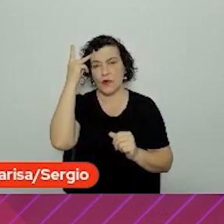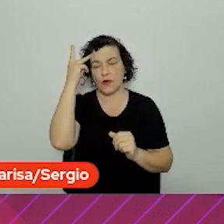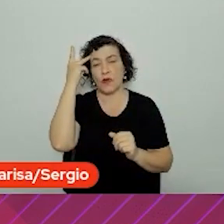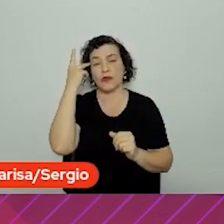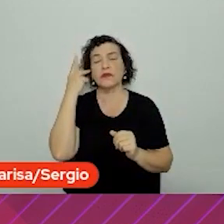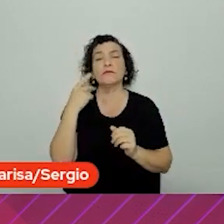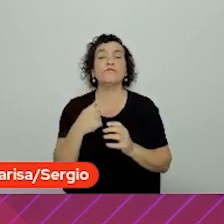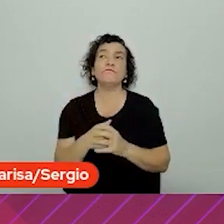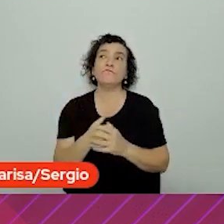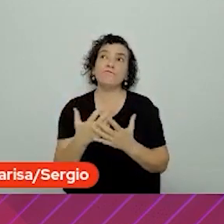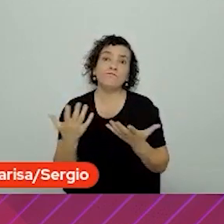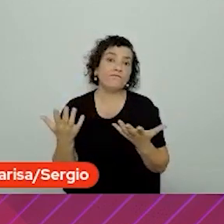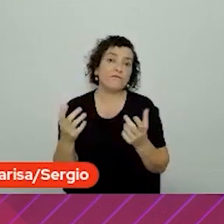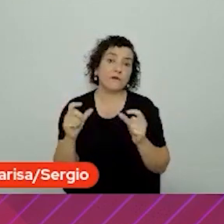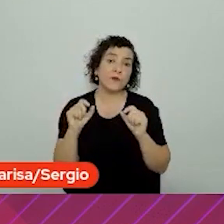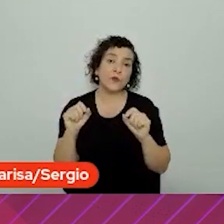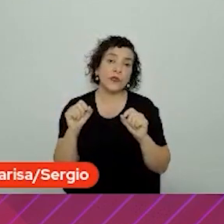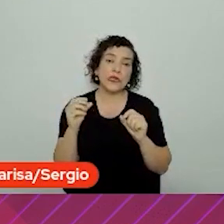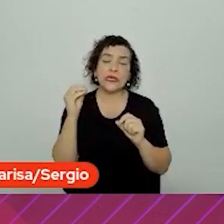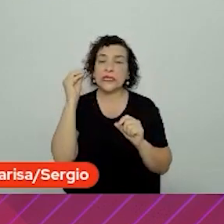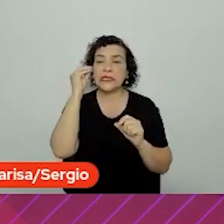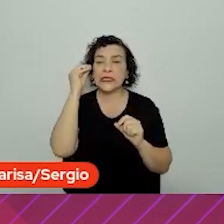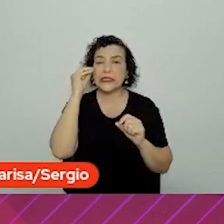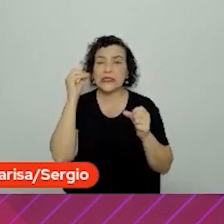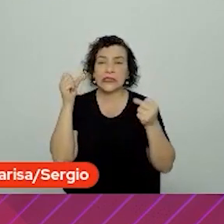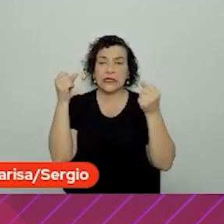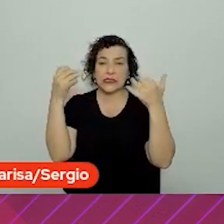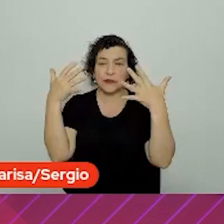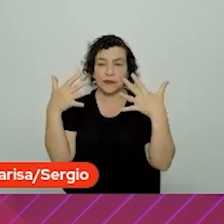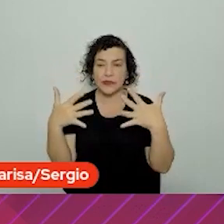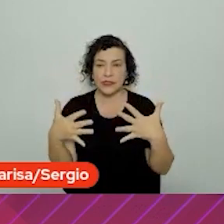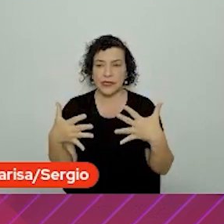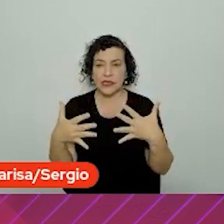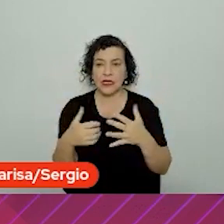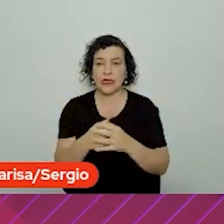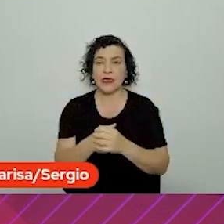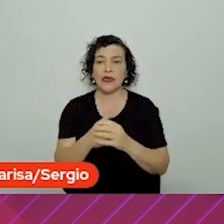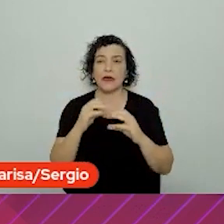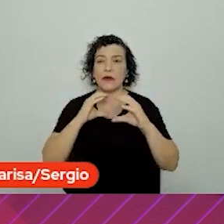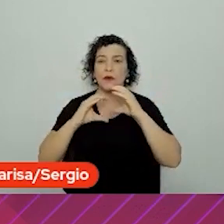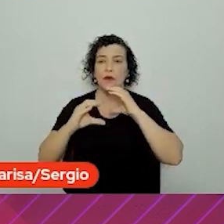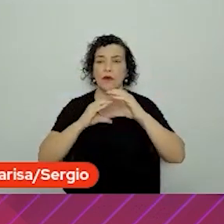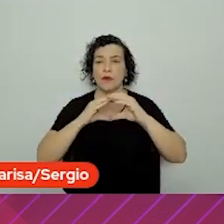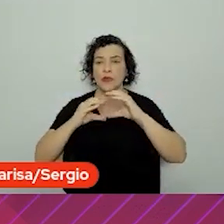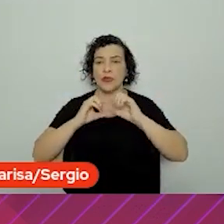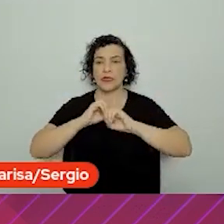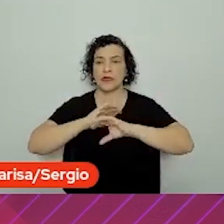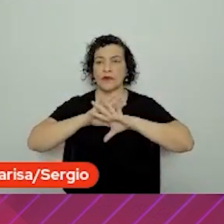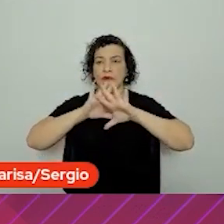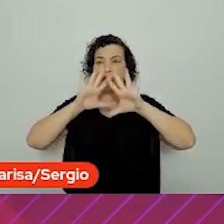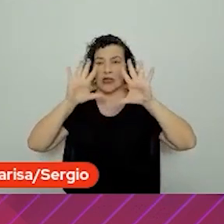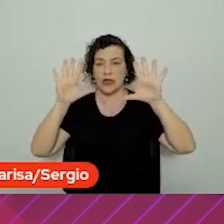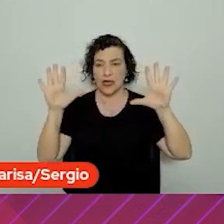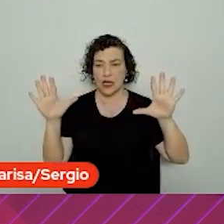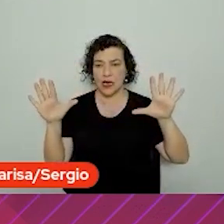hã, a respeito daquilo que você está tentando trazer, e você buscar uma comunicação clara, de modo a fazer com que